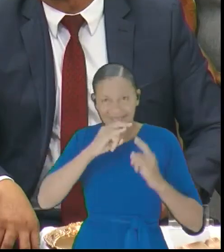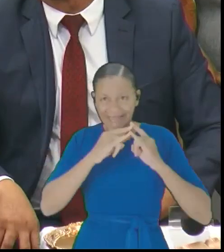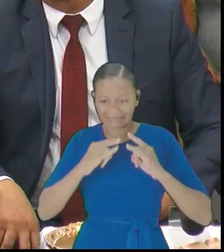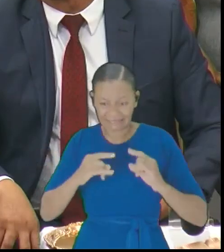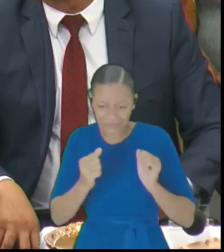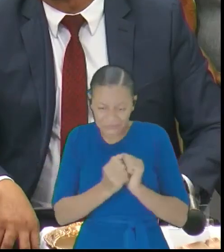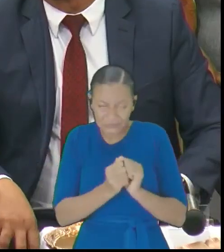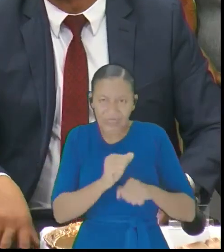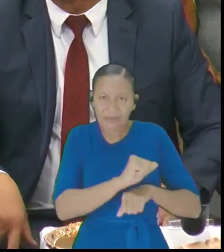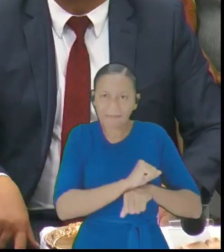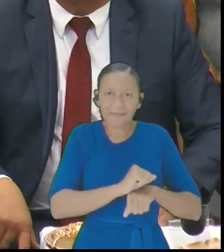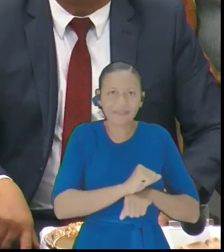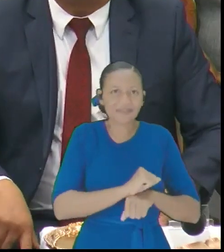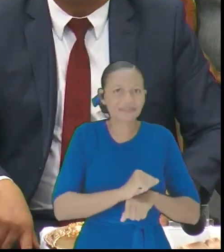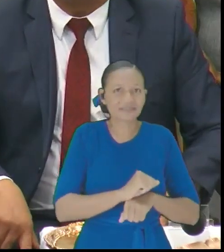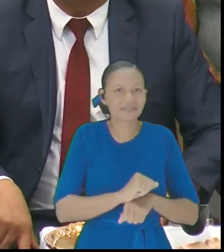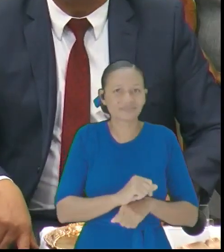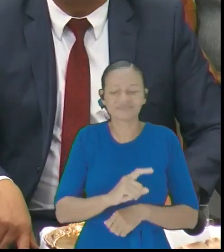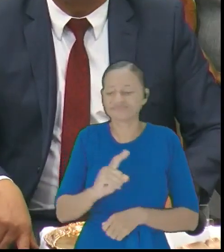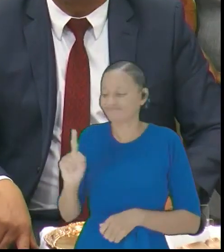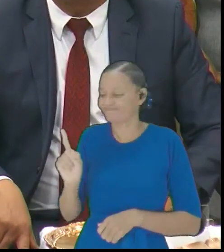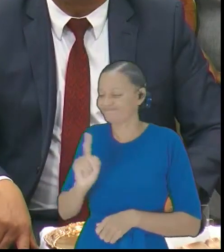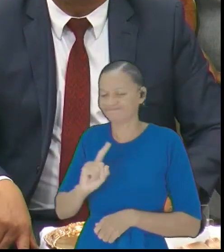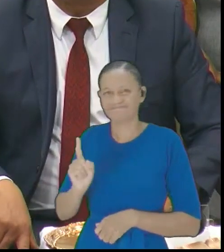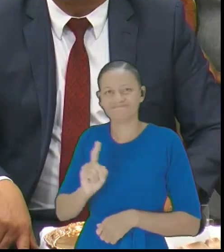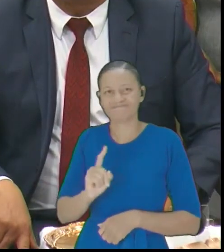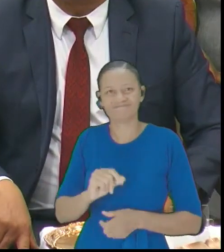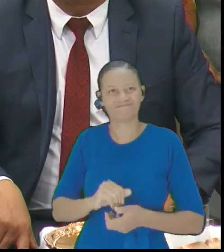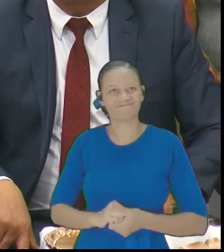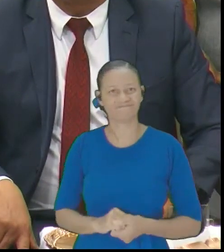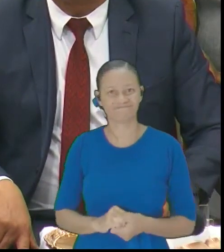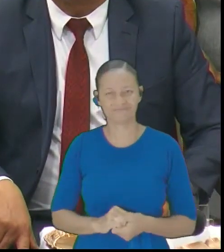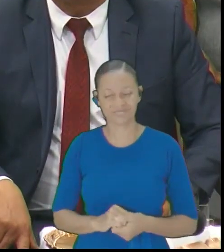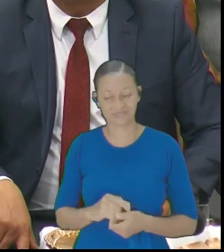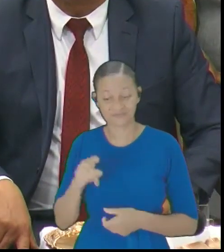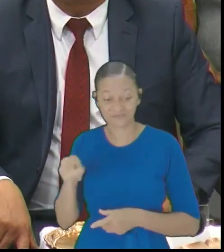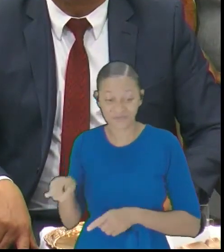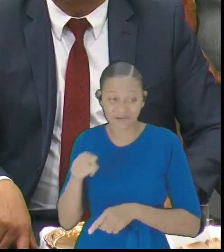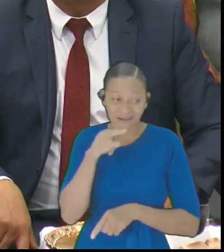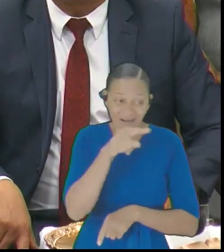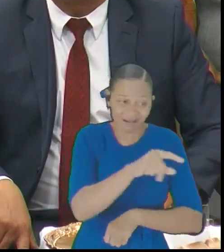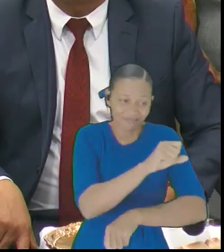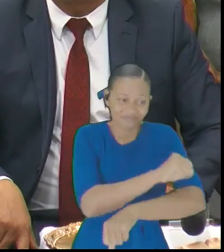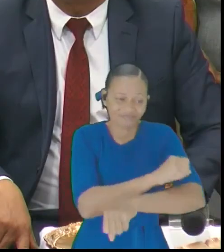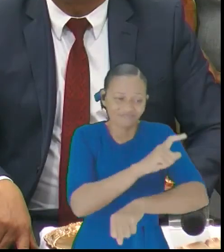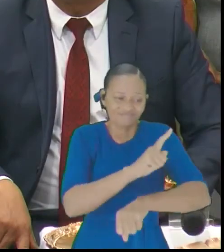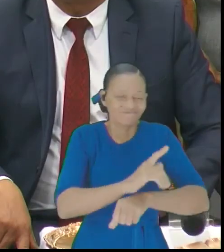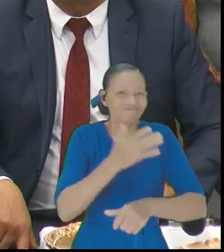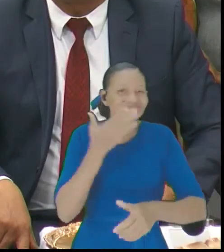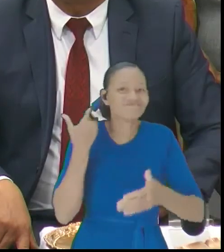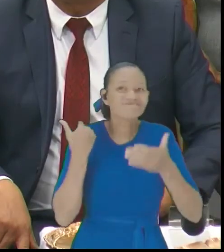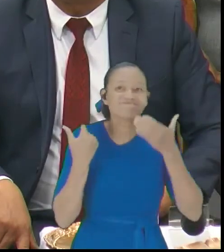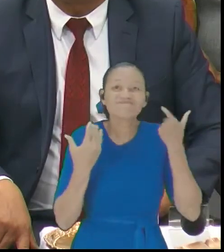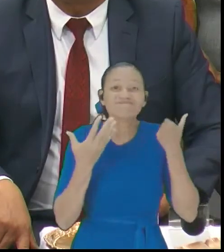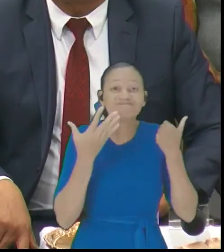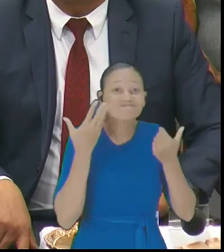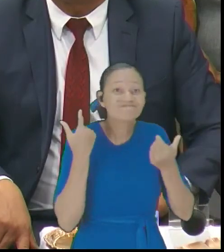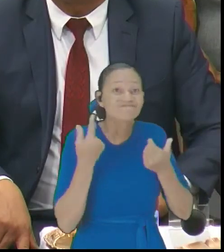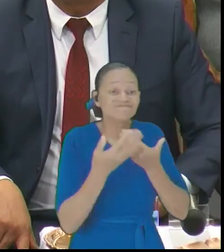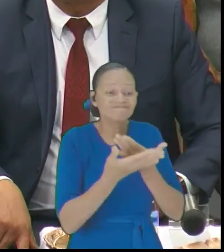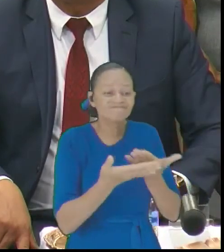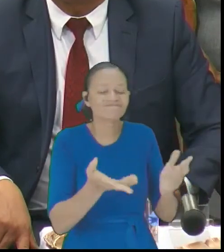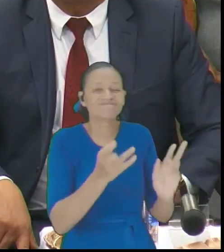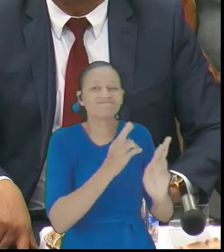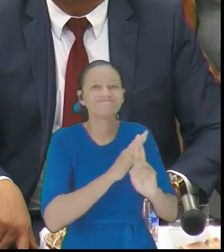Abraão? Foi para a tenda que ele levou a família dele. Foi para o lugar que ele estabeleceu